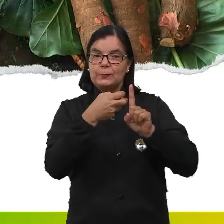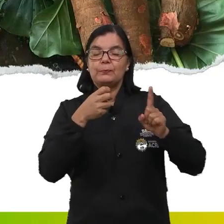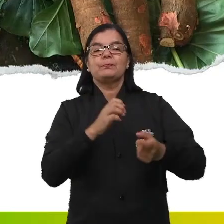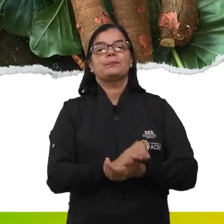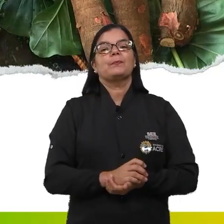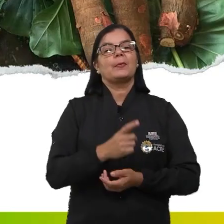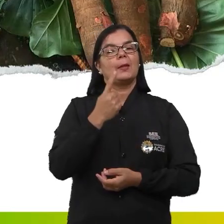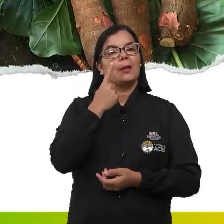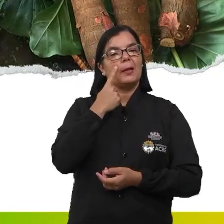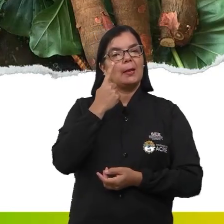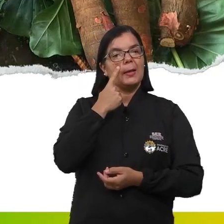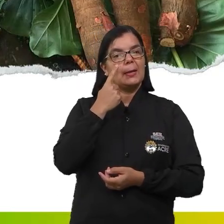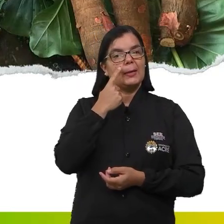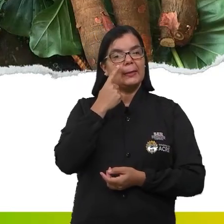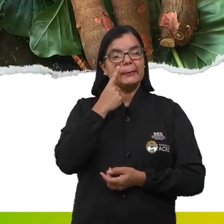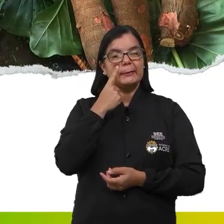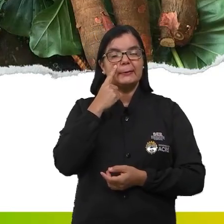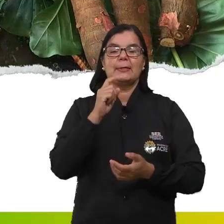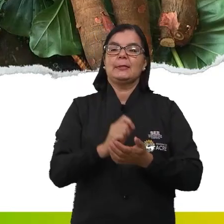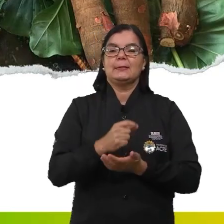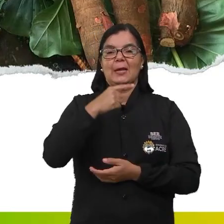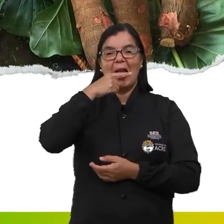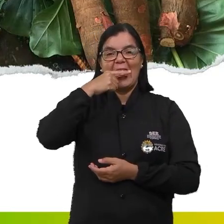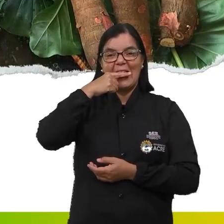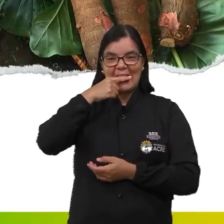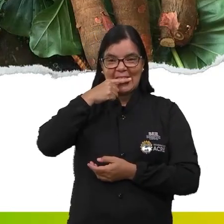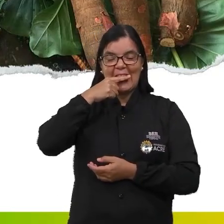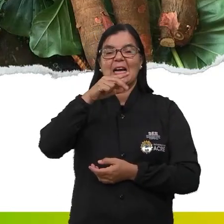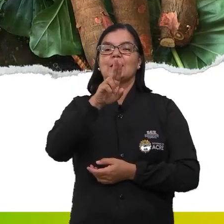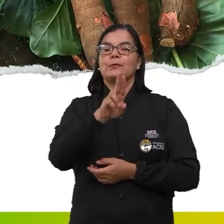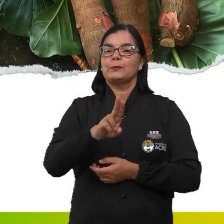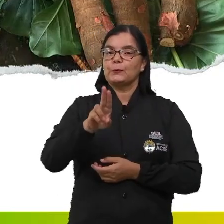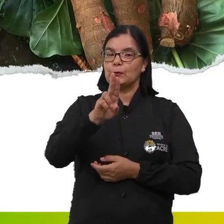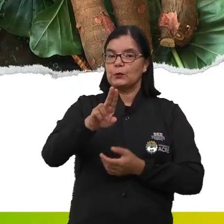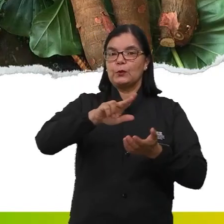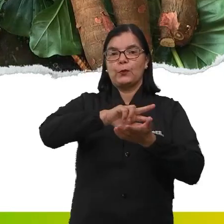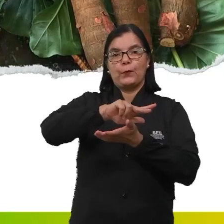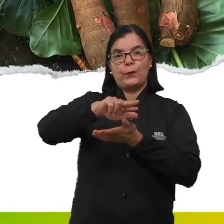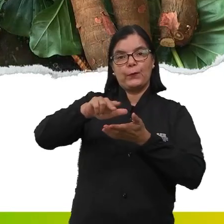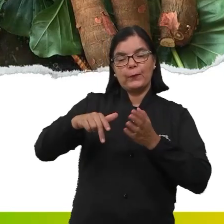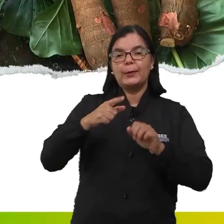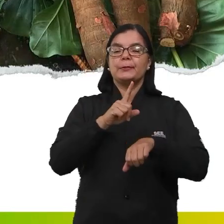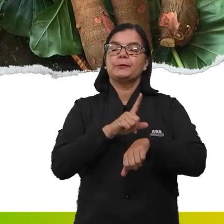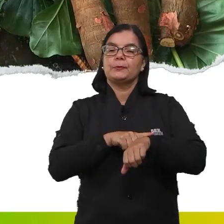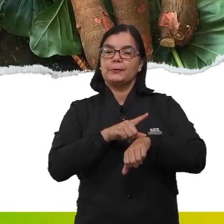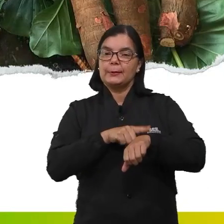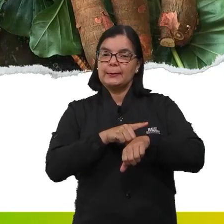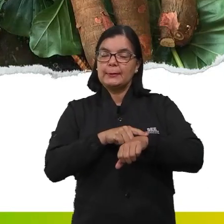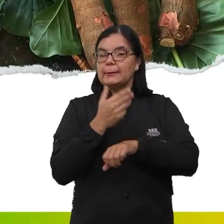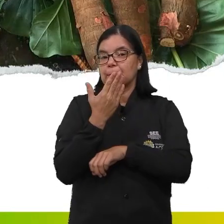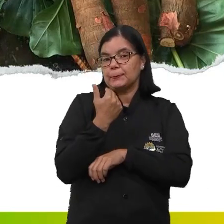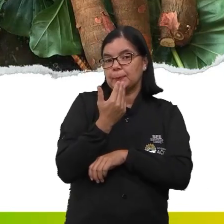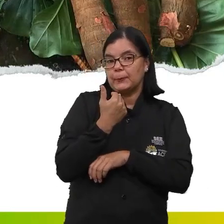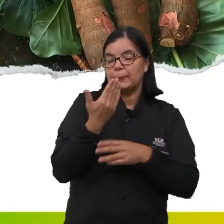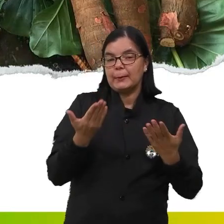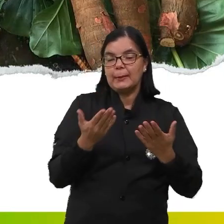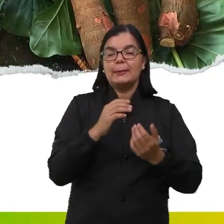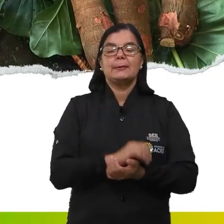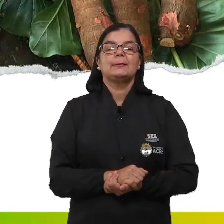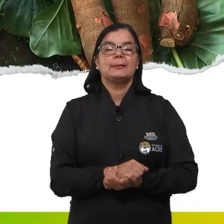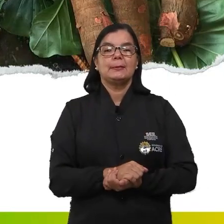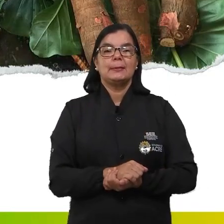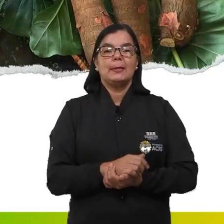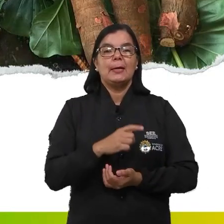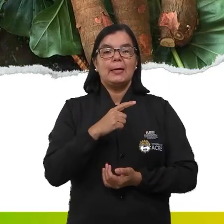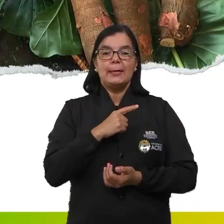Nós vemos aí a castanha, que também é utilizada em diversos momentos da culinária. E na parte